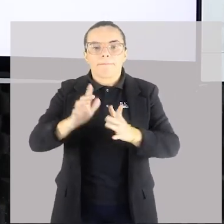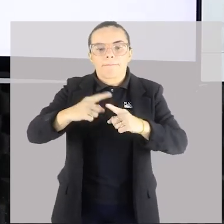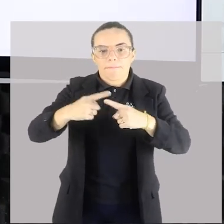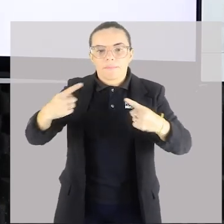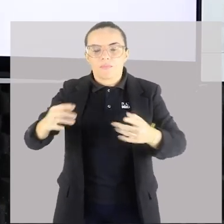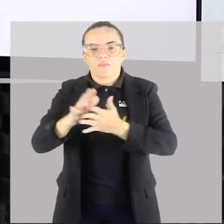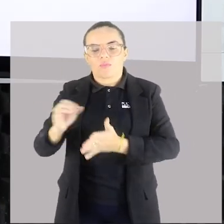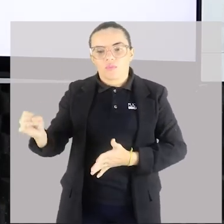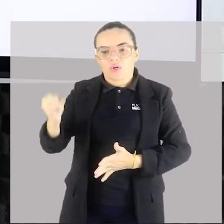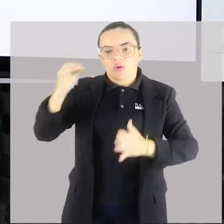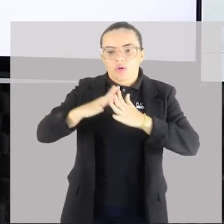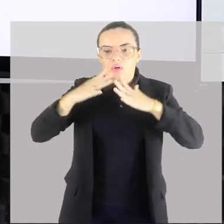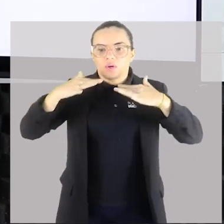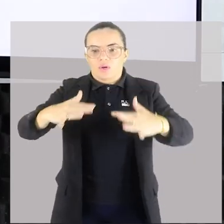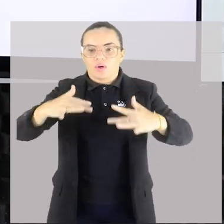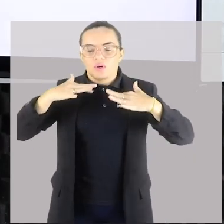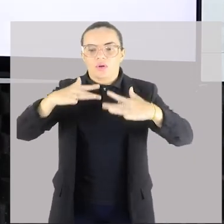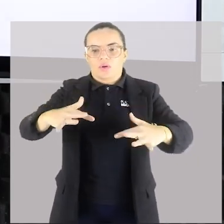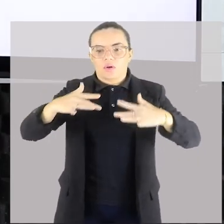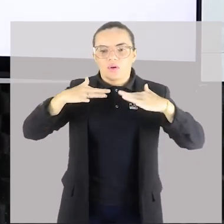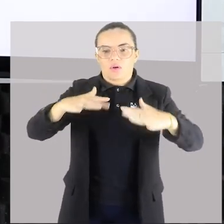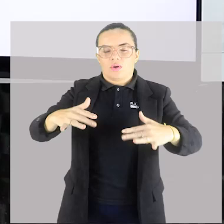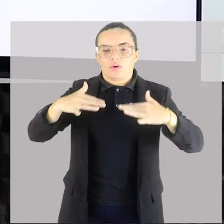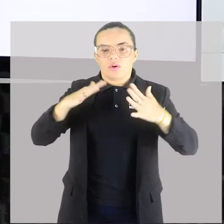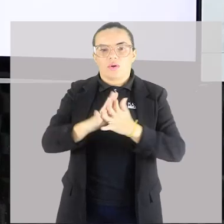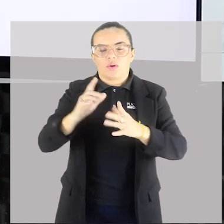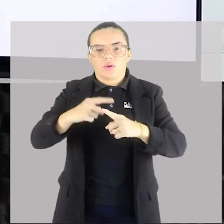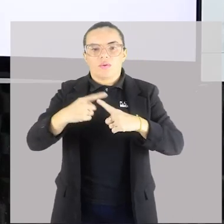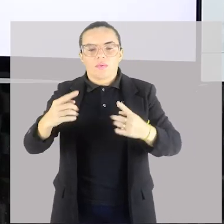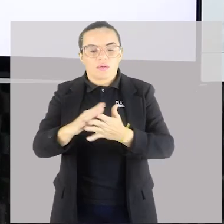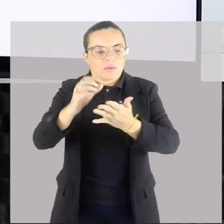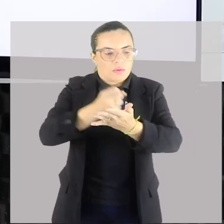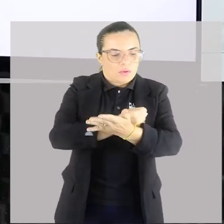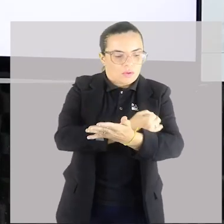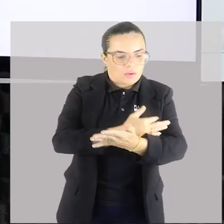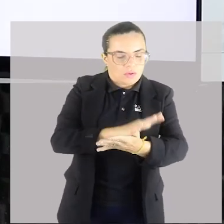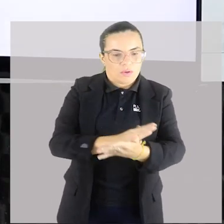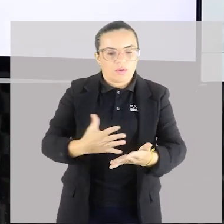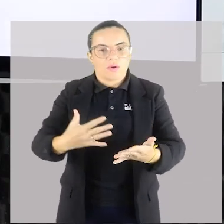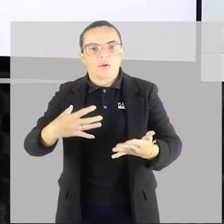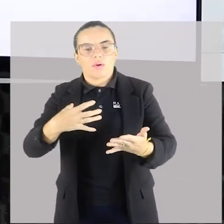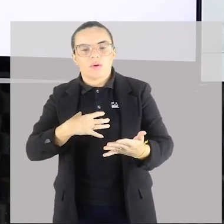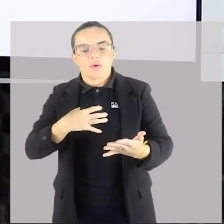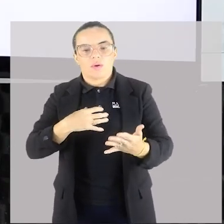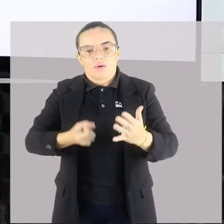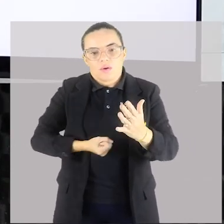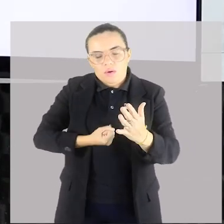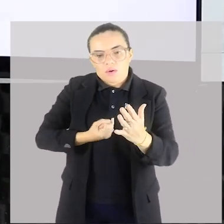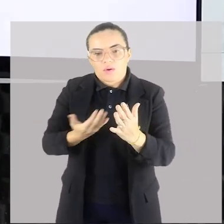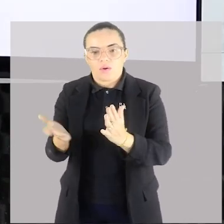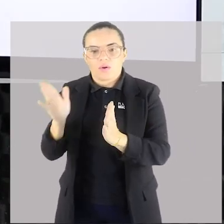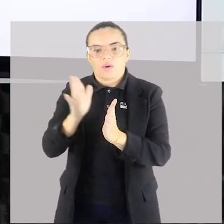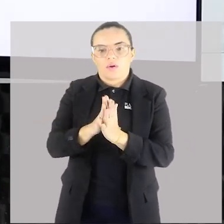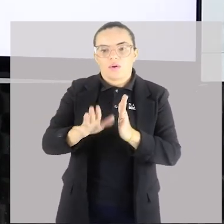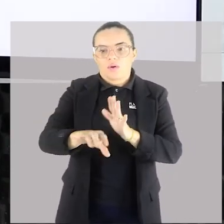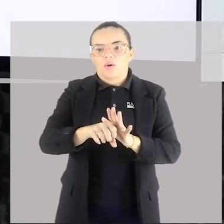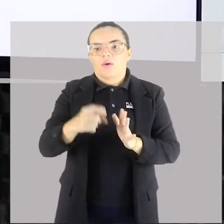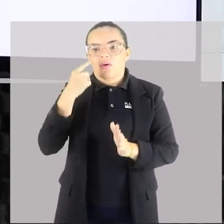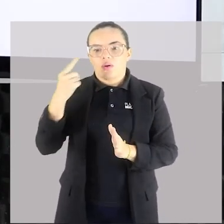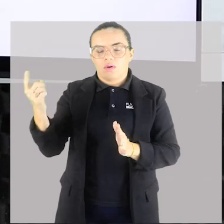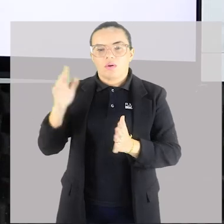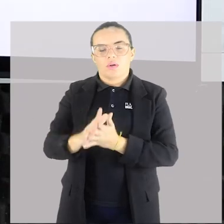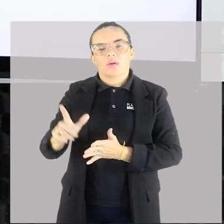meus movimentos, Action Paint, mais o meu estado emocional, expressionismo abstrato, que a gente vai falar agora, eles vão ter um resultado